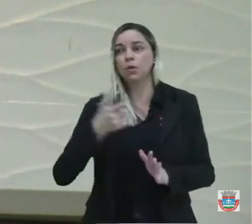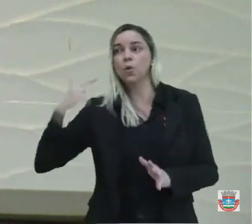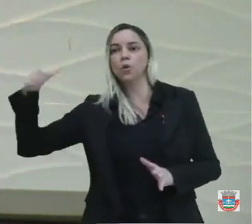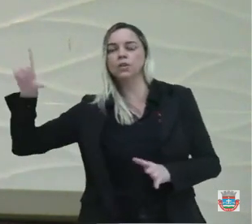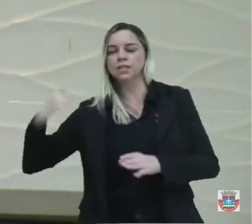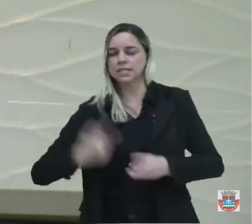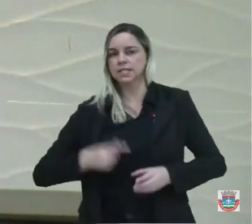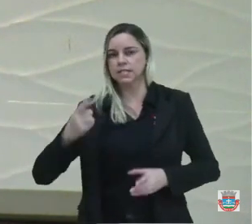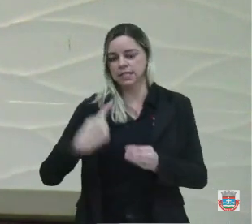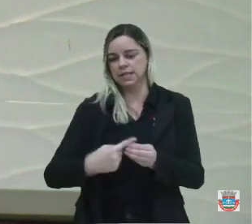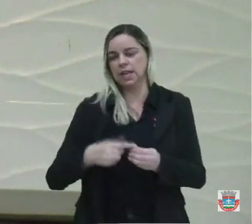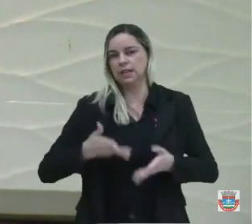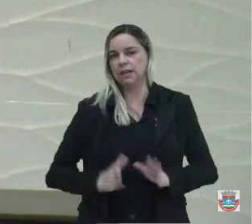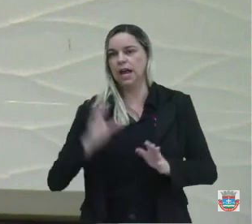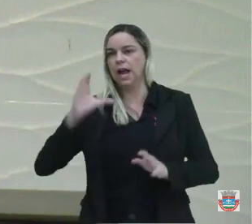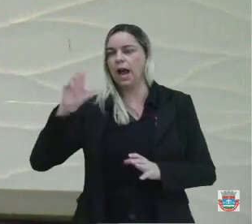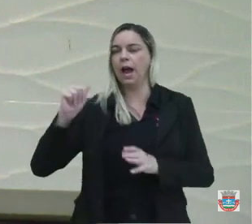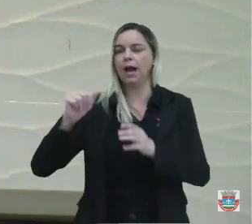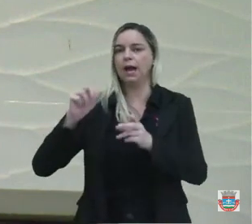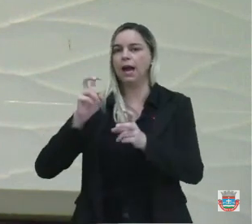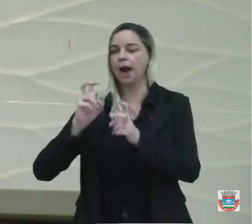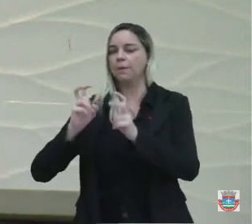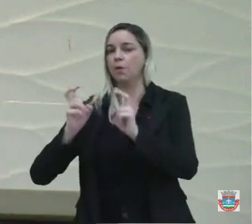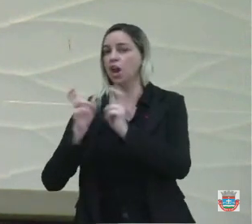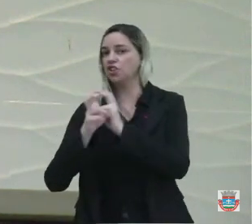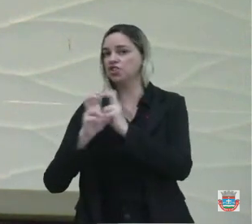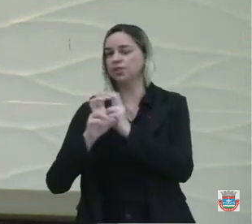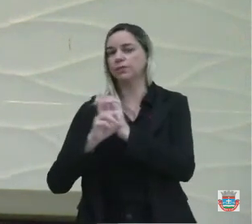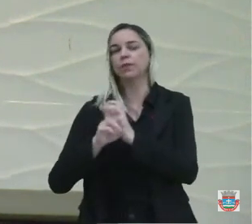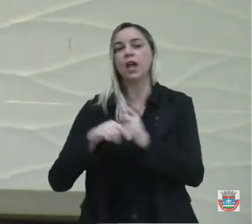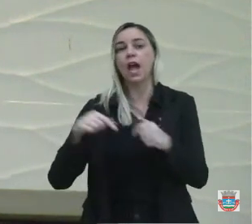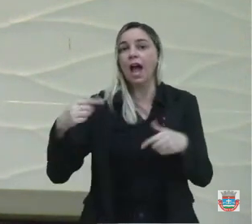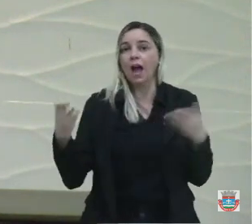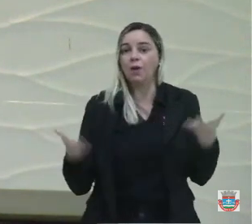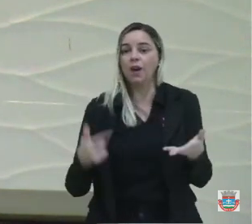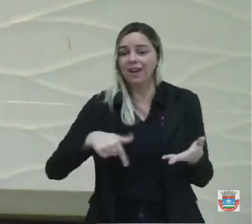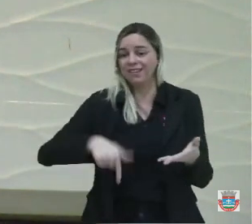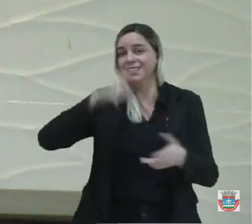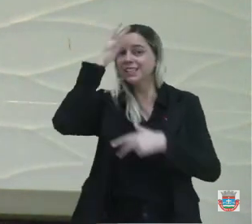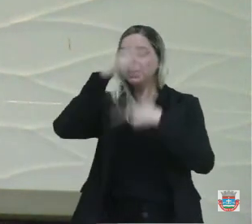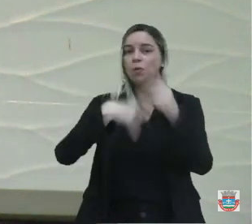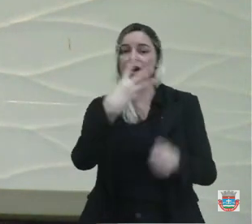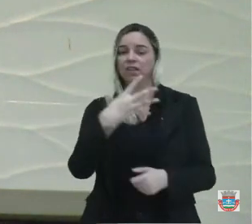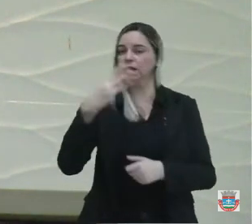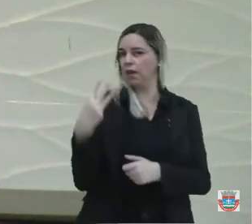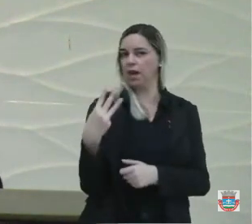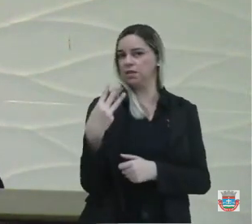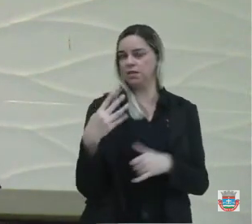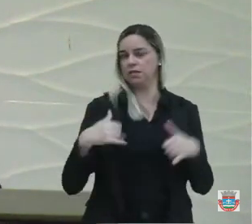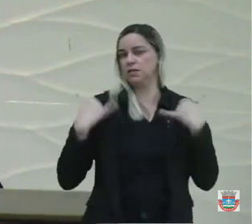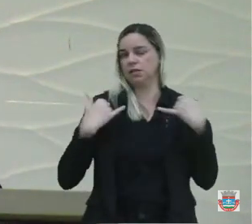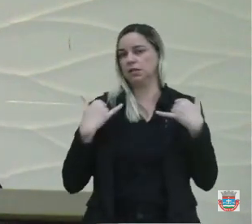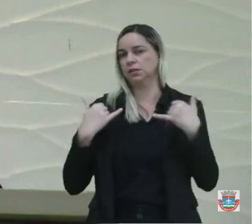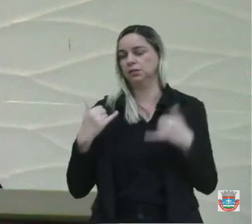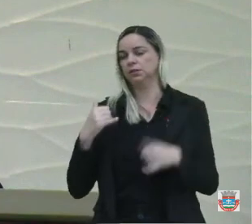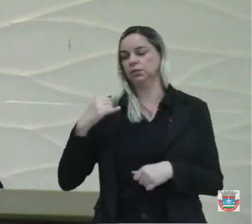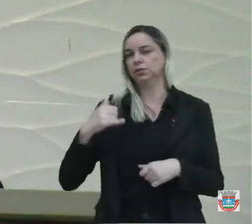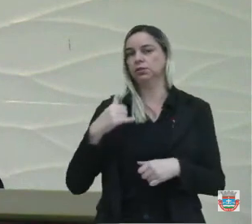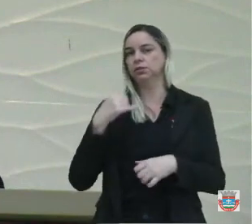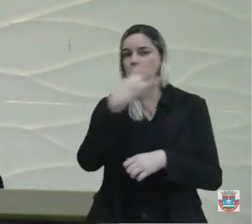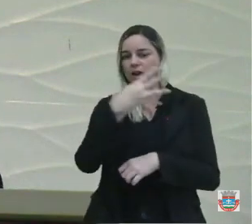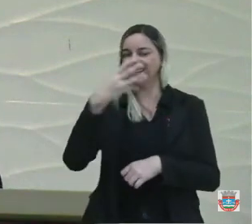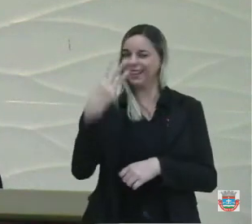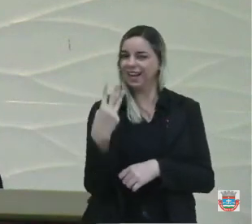eu já moro aqui há 42 anos, 43 anos, né? Então sou apaixonado por essa cidade, do